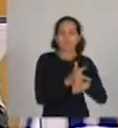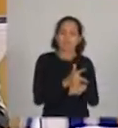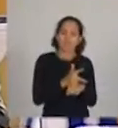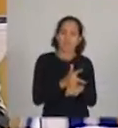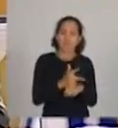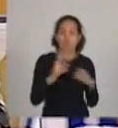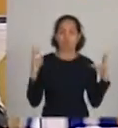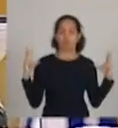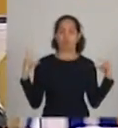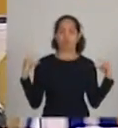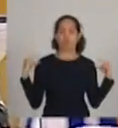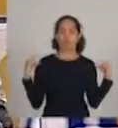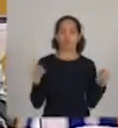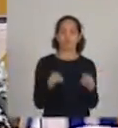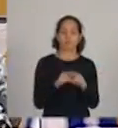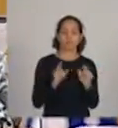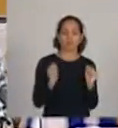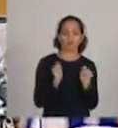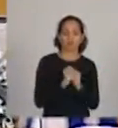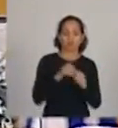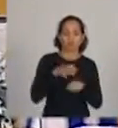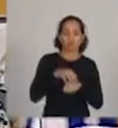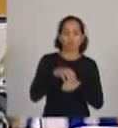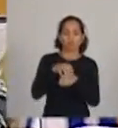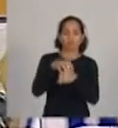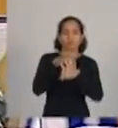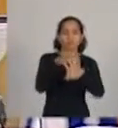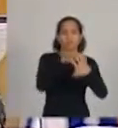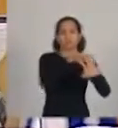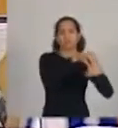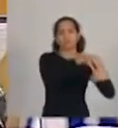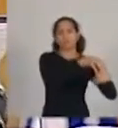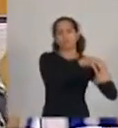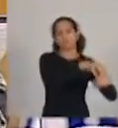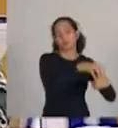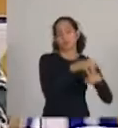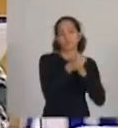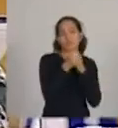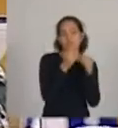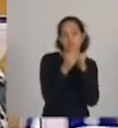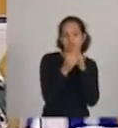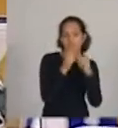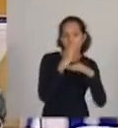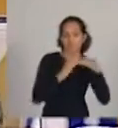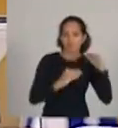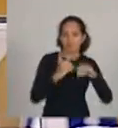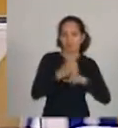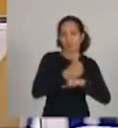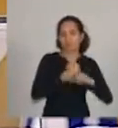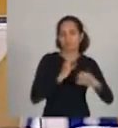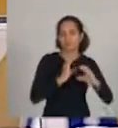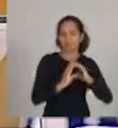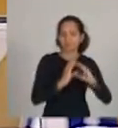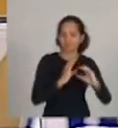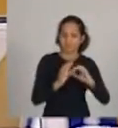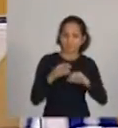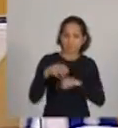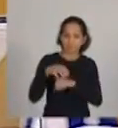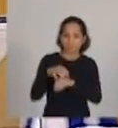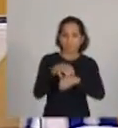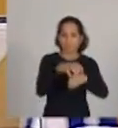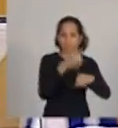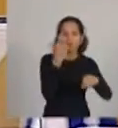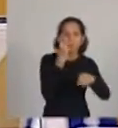os motoristas que vão com os veículos levando os profissionais de comunicação para cobrir